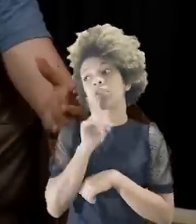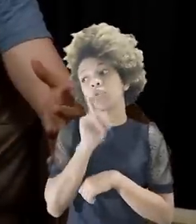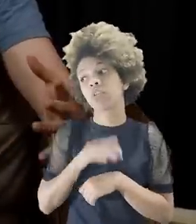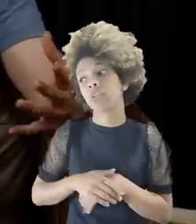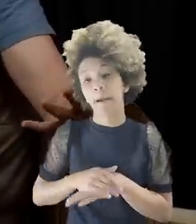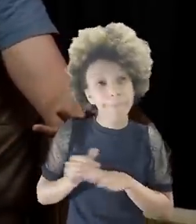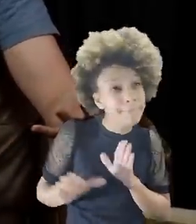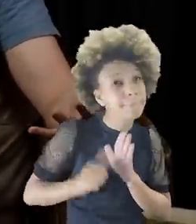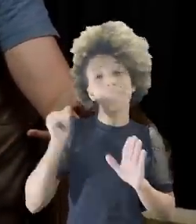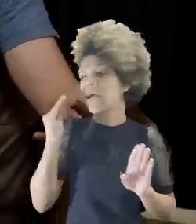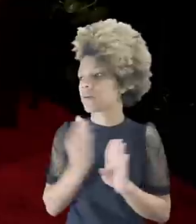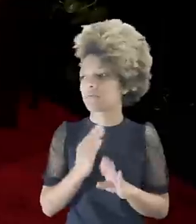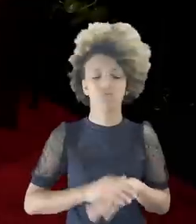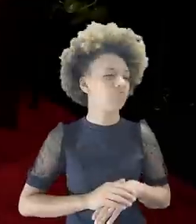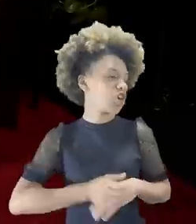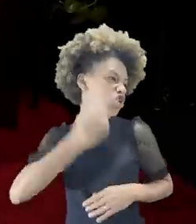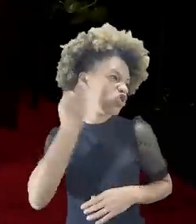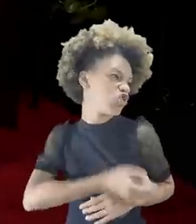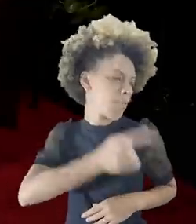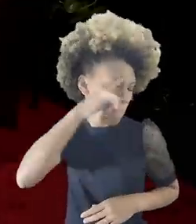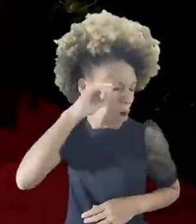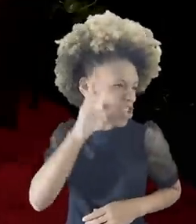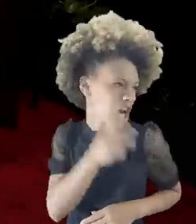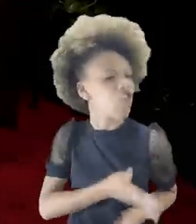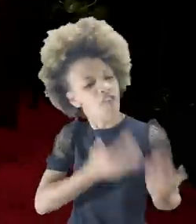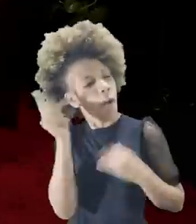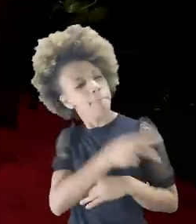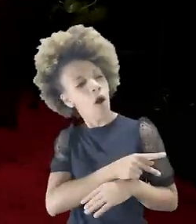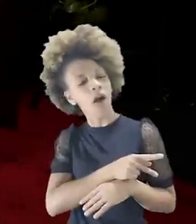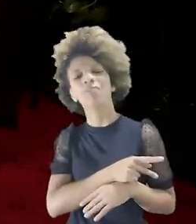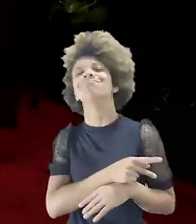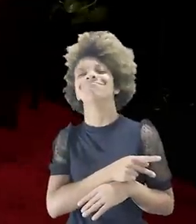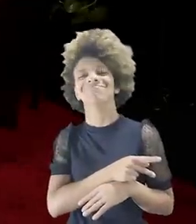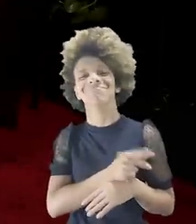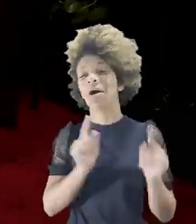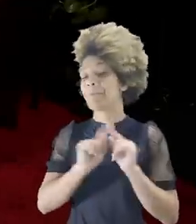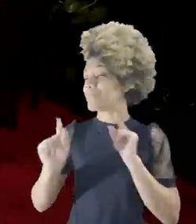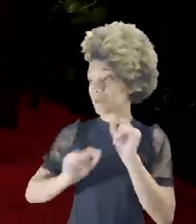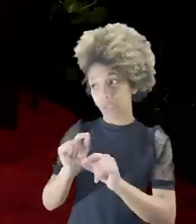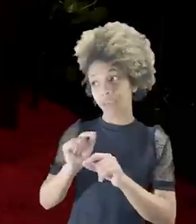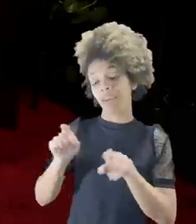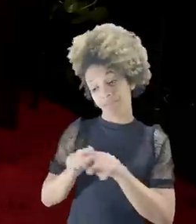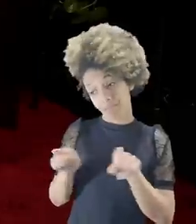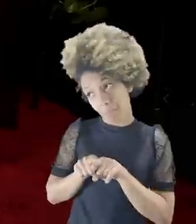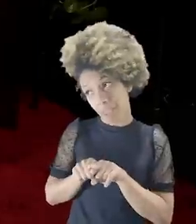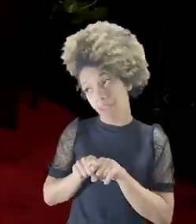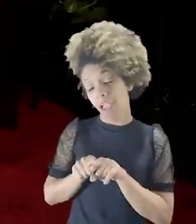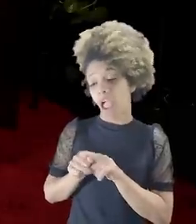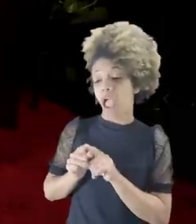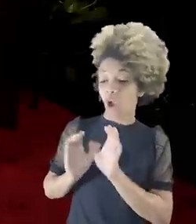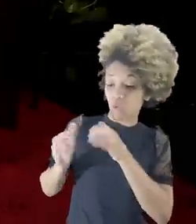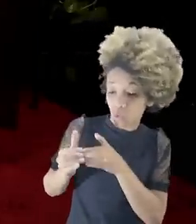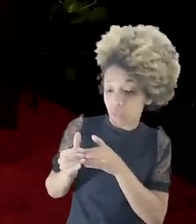vez na história nunca tinha acontecido chupa Maurício é então e aí só que ao mesmo tempo era um time